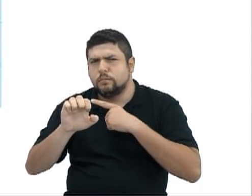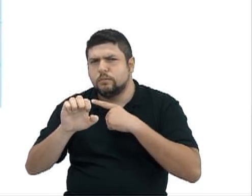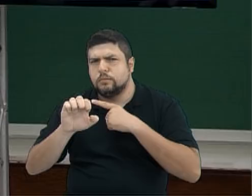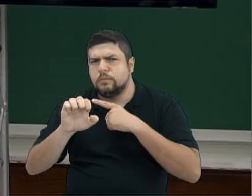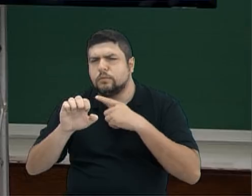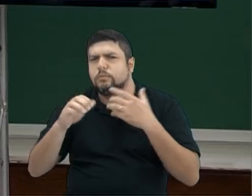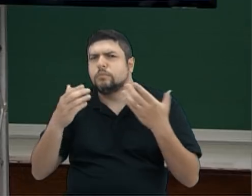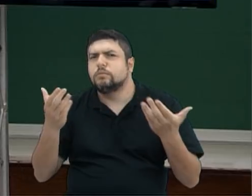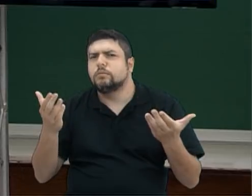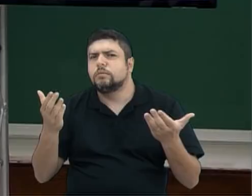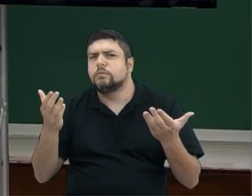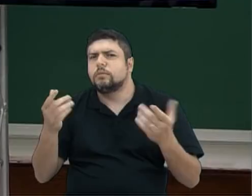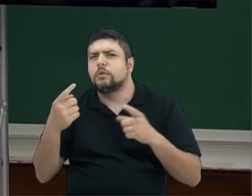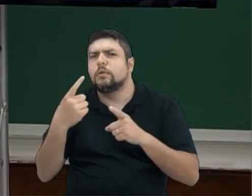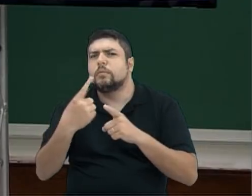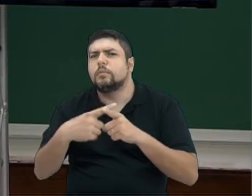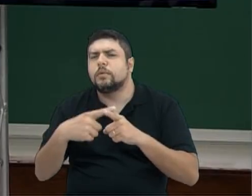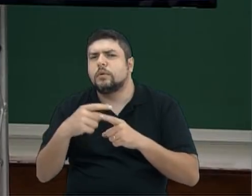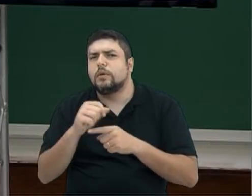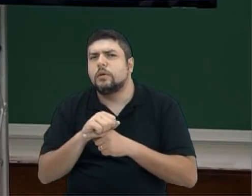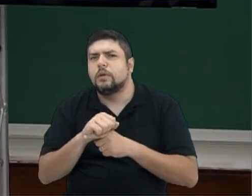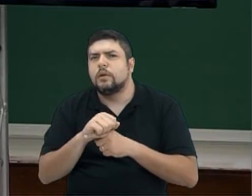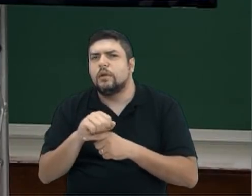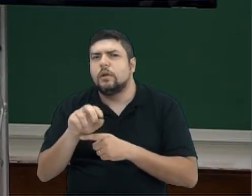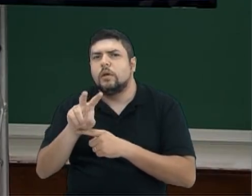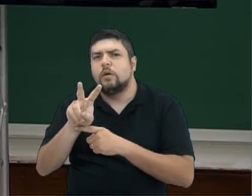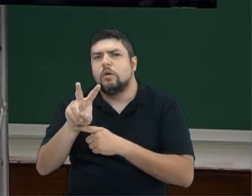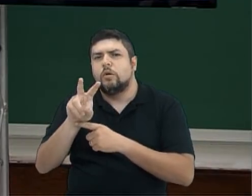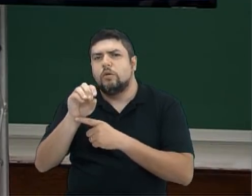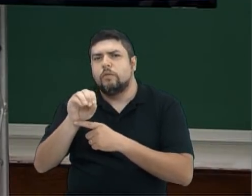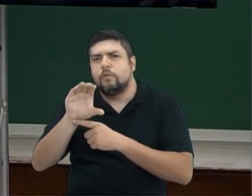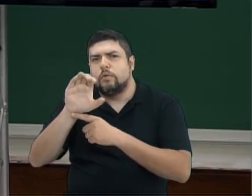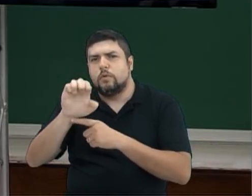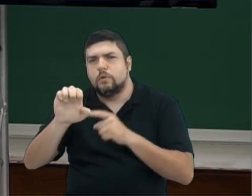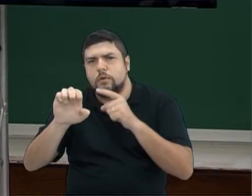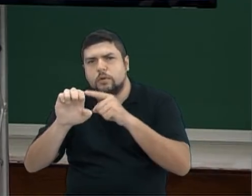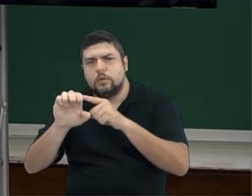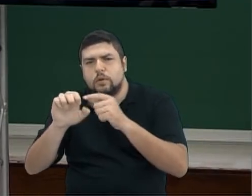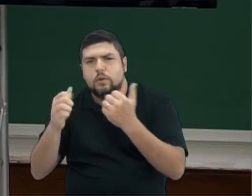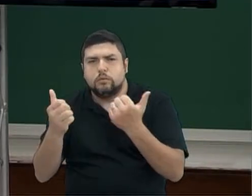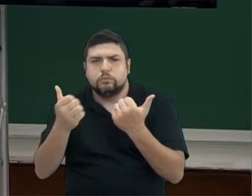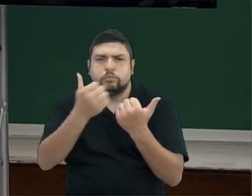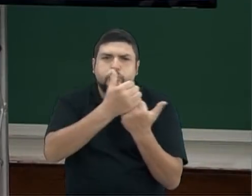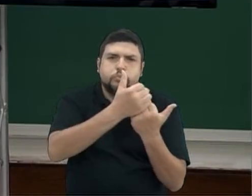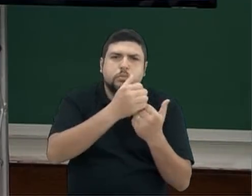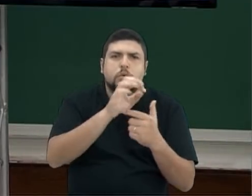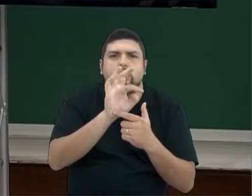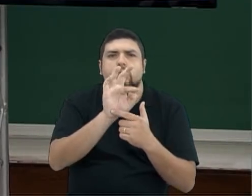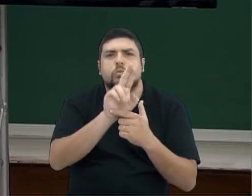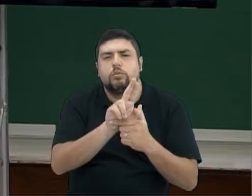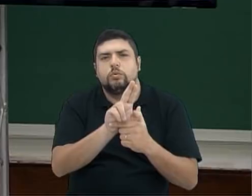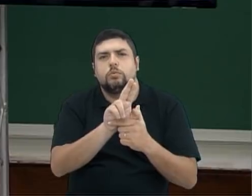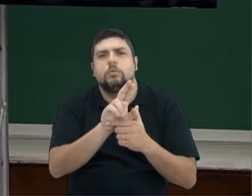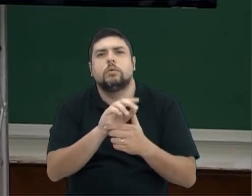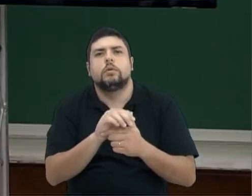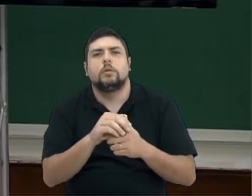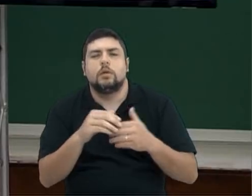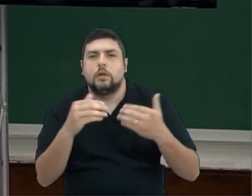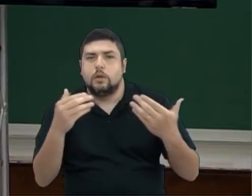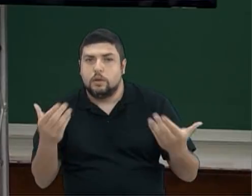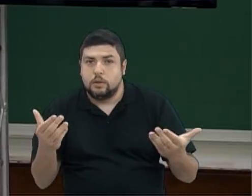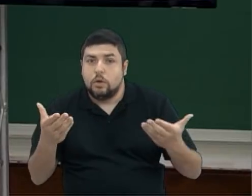lista? Lembra que eu falei? O você, ele vai substituir o tu. Então, ele também é